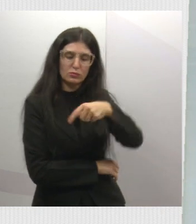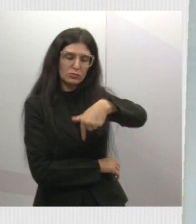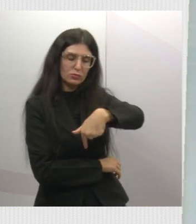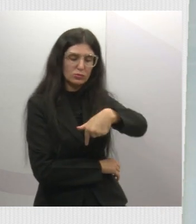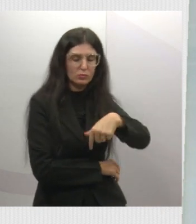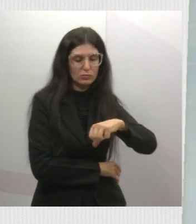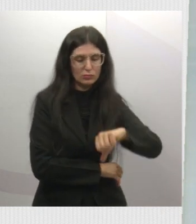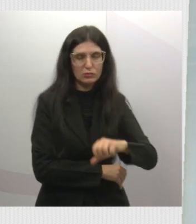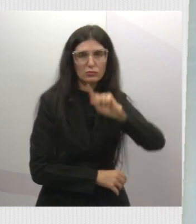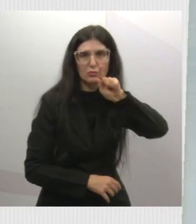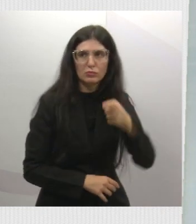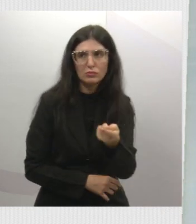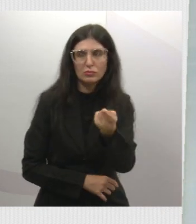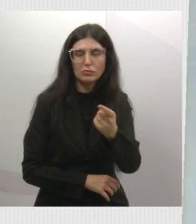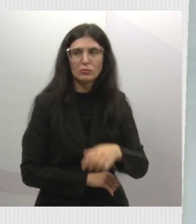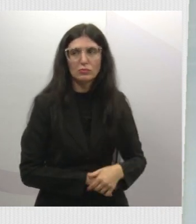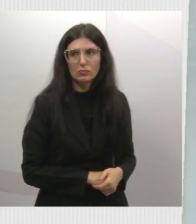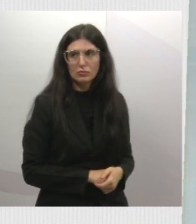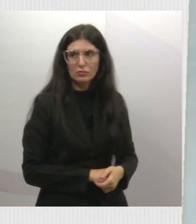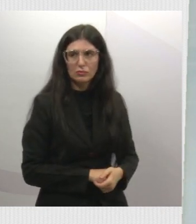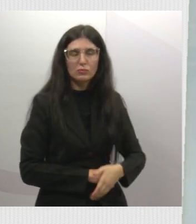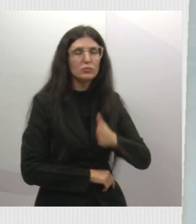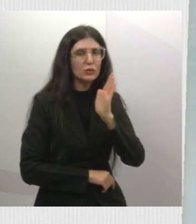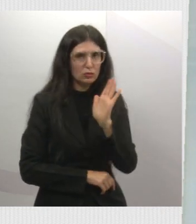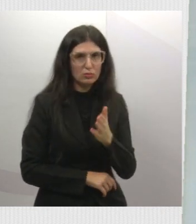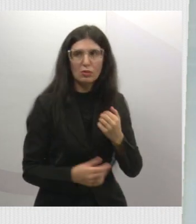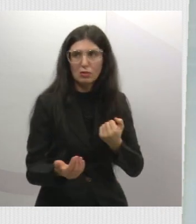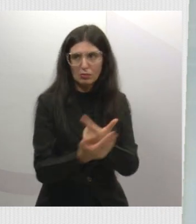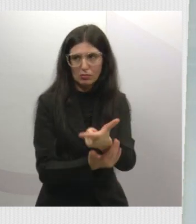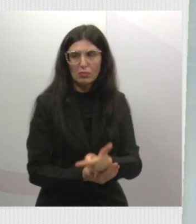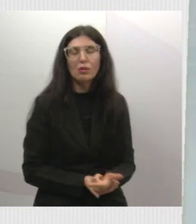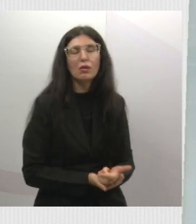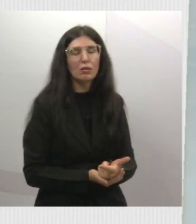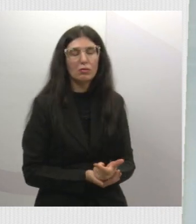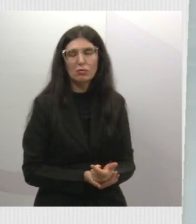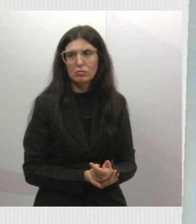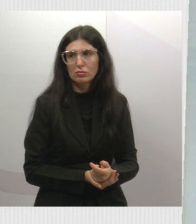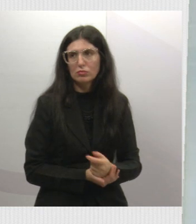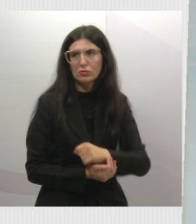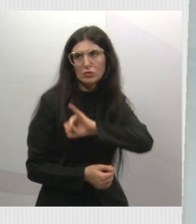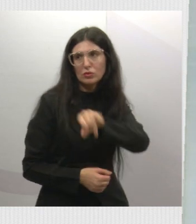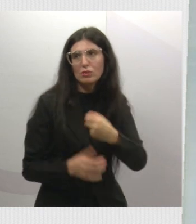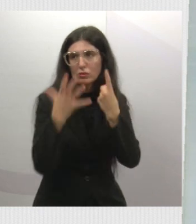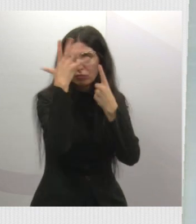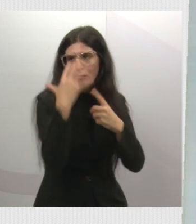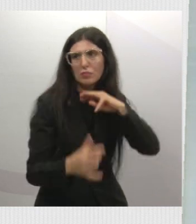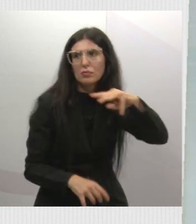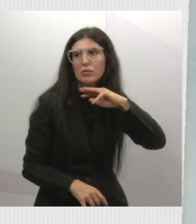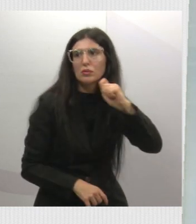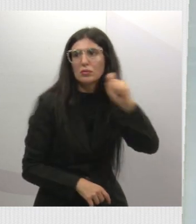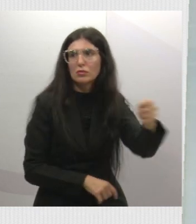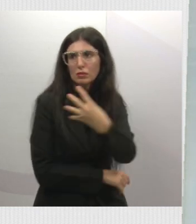200.579.000, e já pago no primeiro quadrimestre